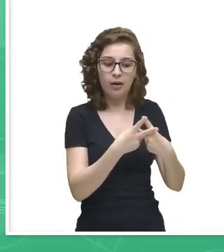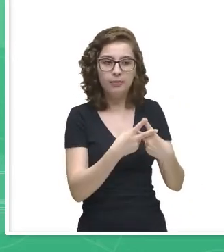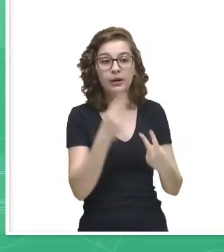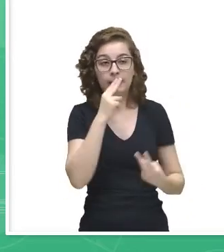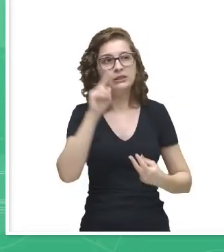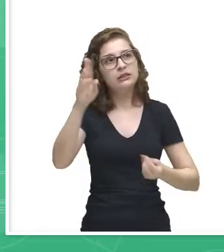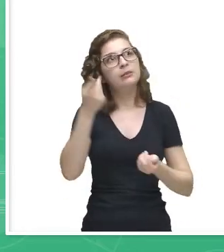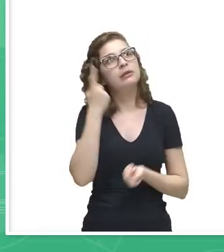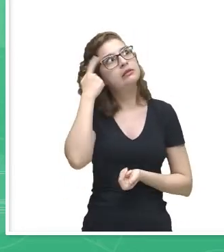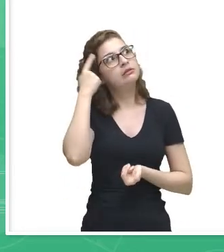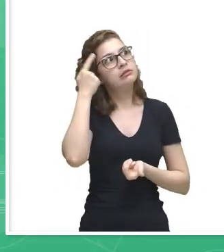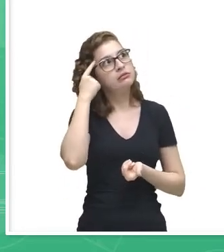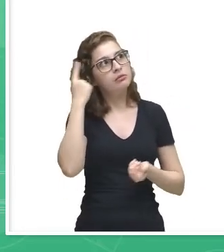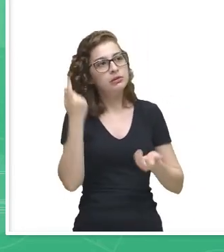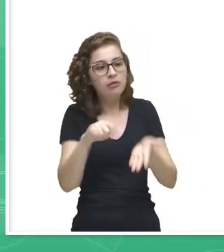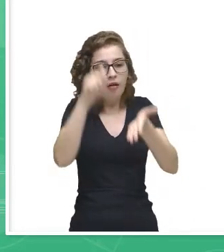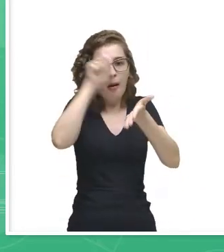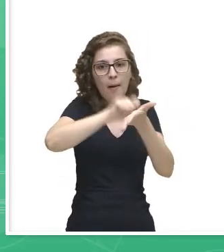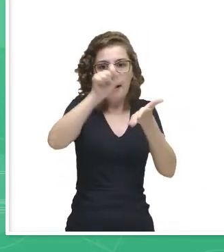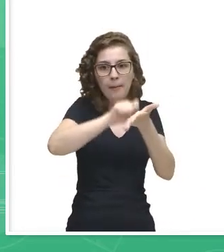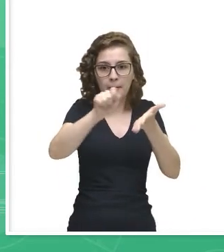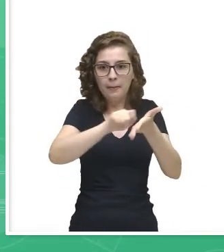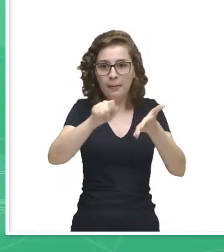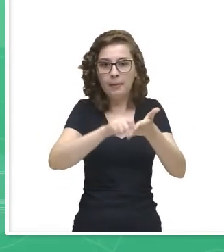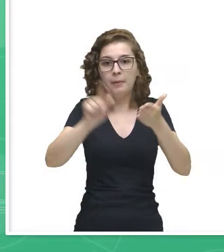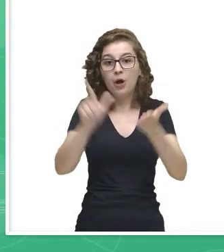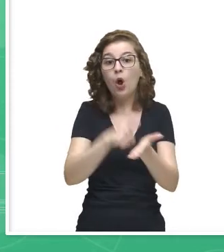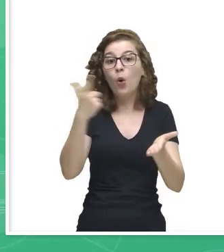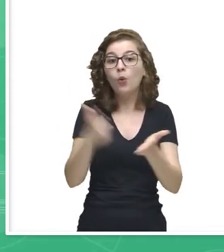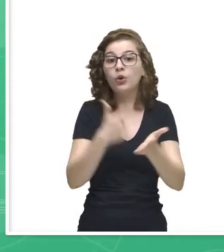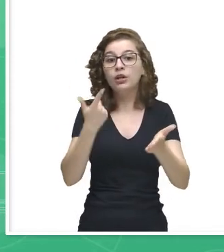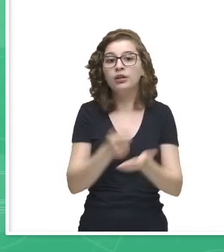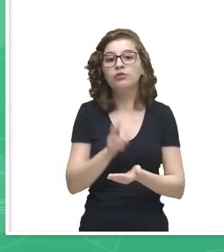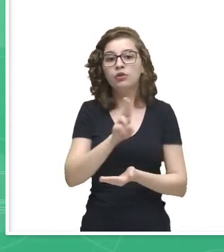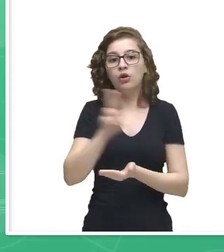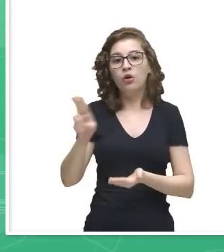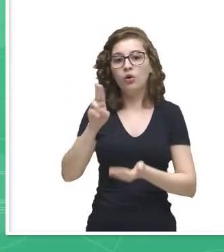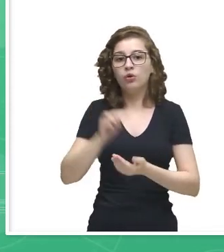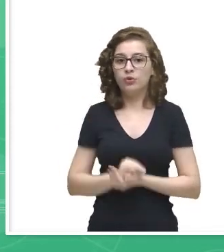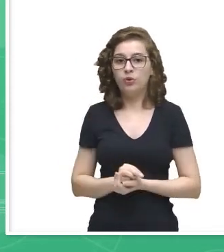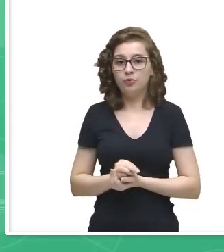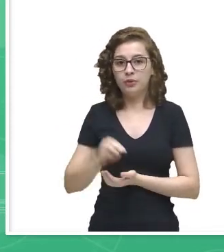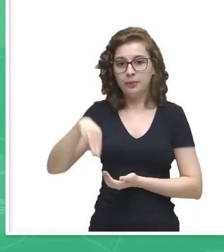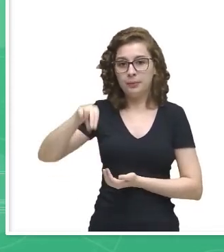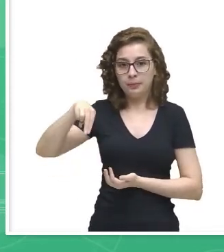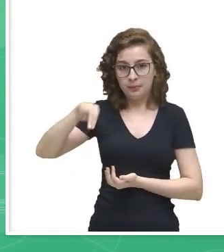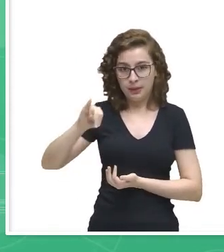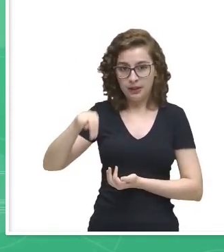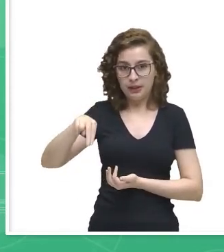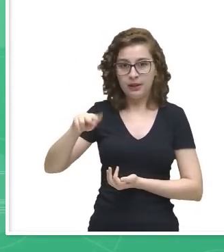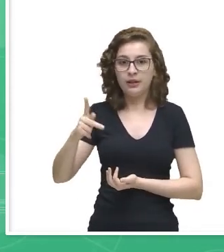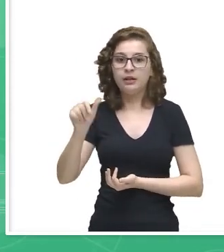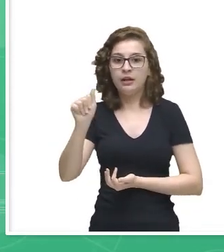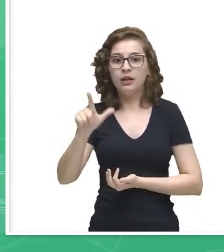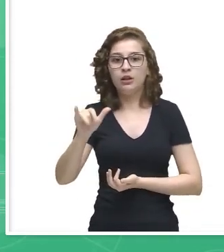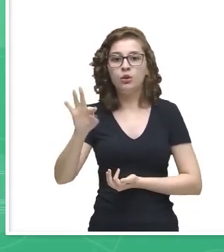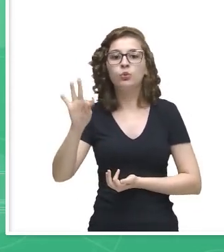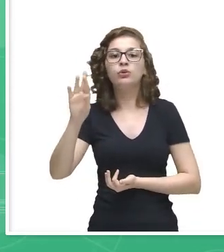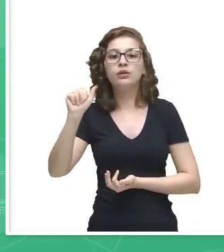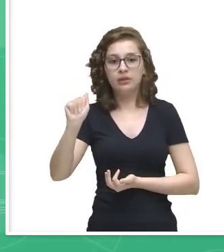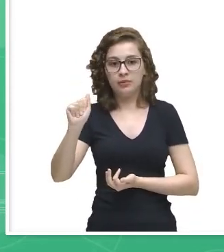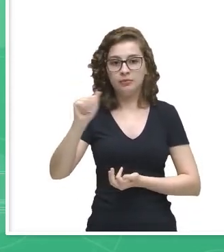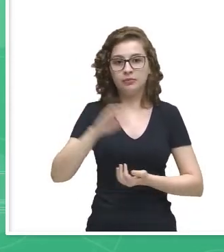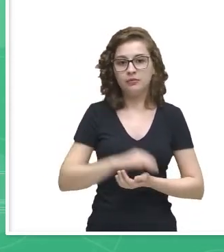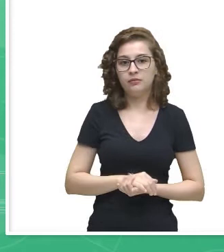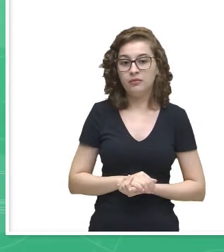por lá, ele vai escrever um livro. Esse livro que se chama Minha Luta, né?